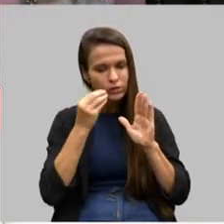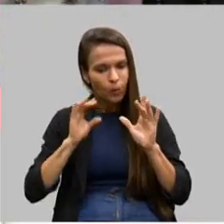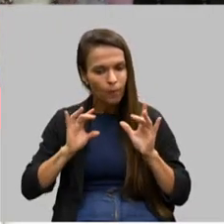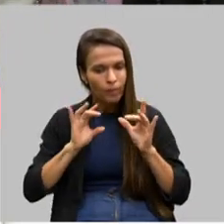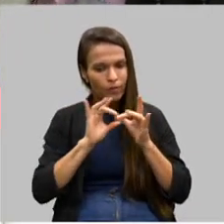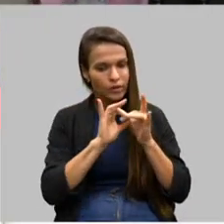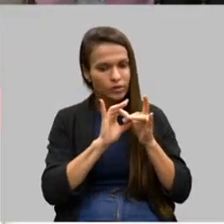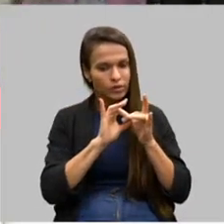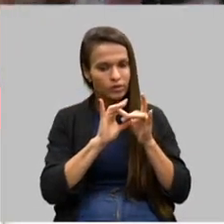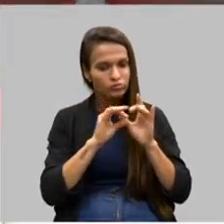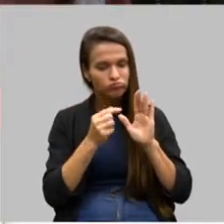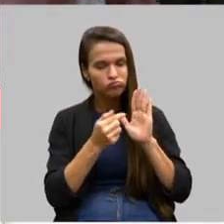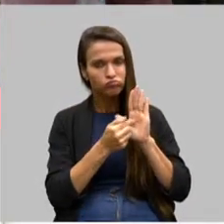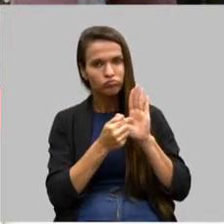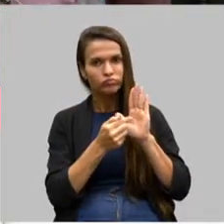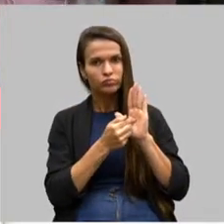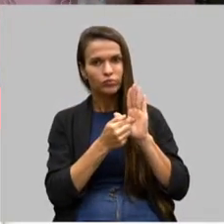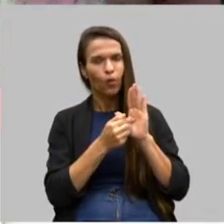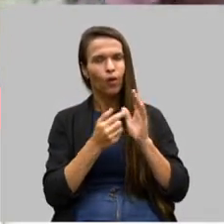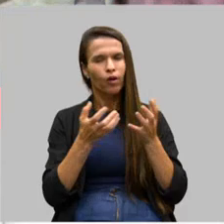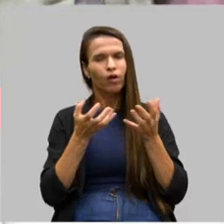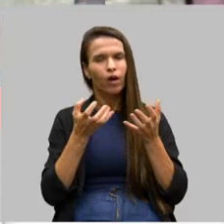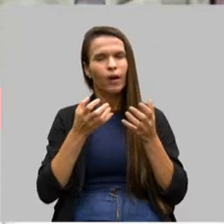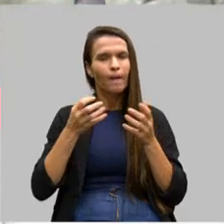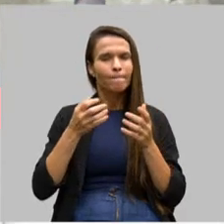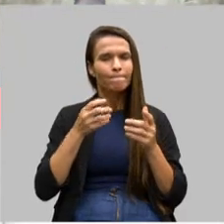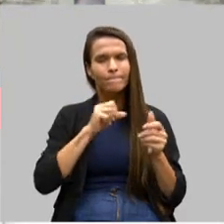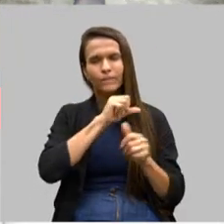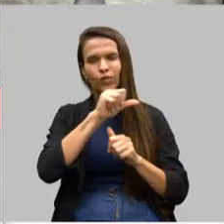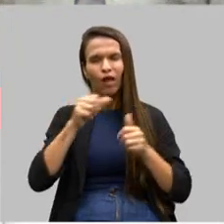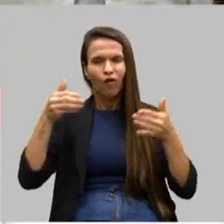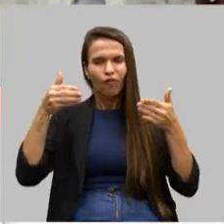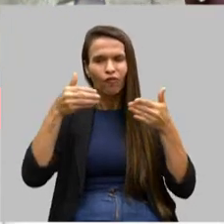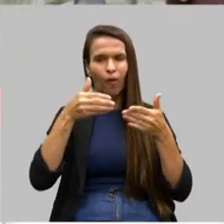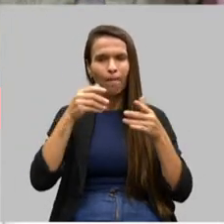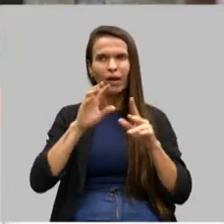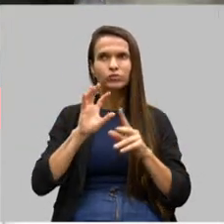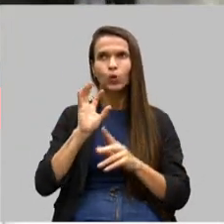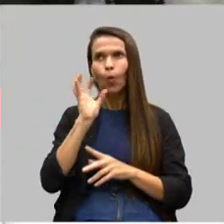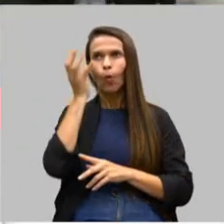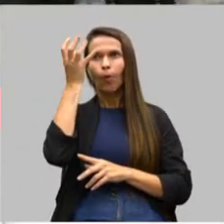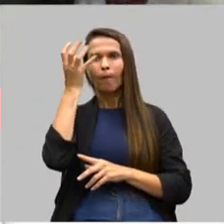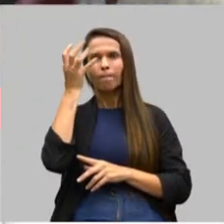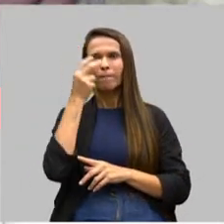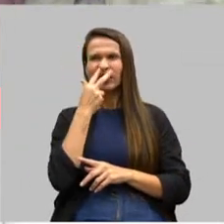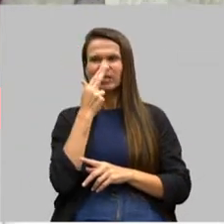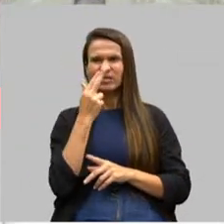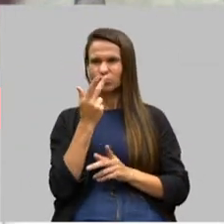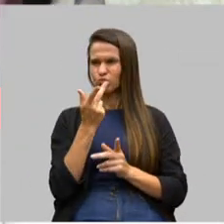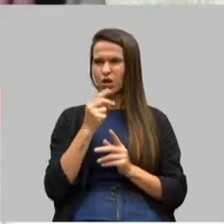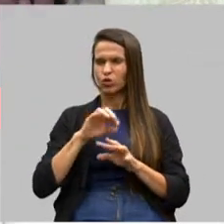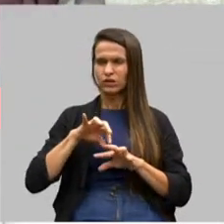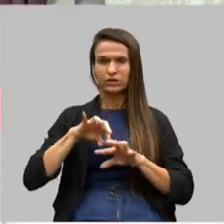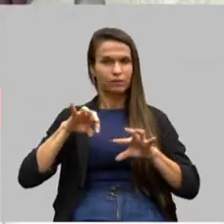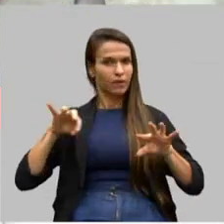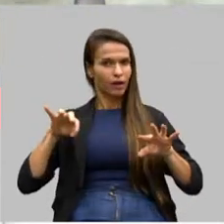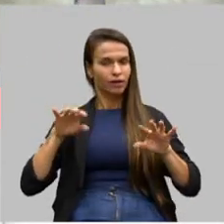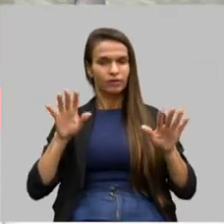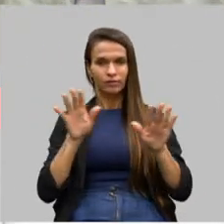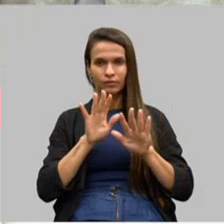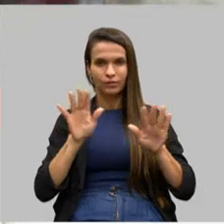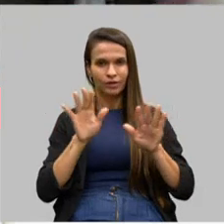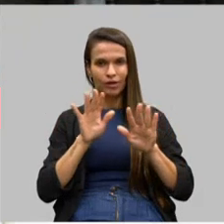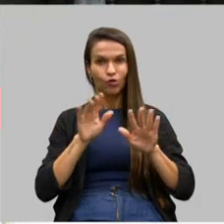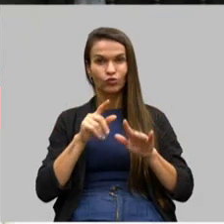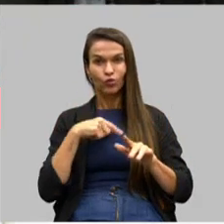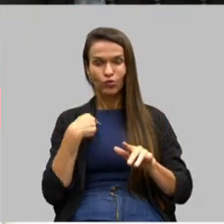foco, que a gente fica pensando em mudança climática como se o clima fosse um trem abstrato. Nós estamos numa